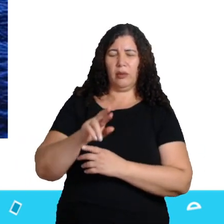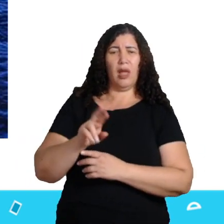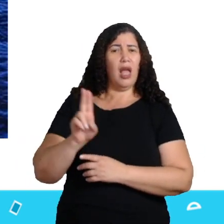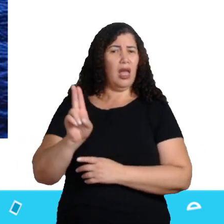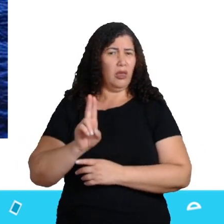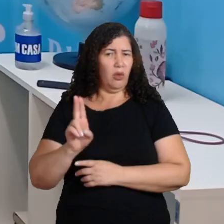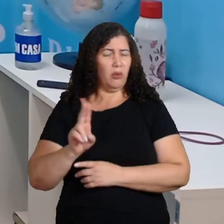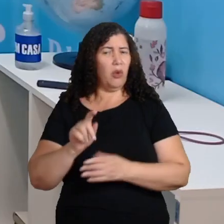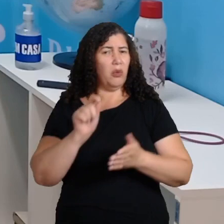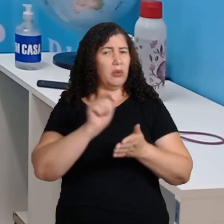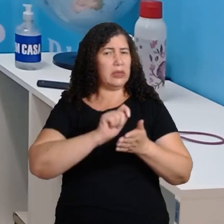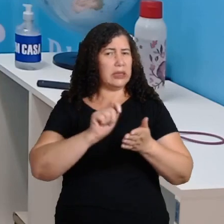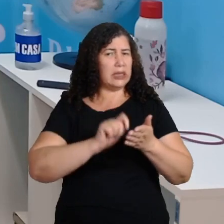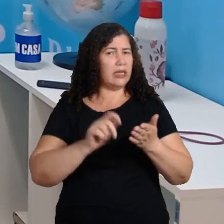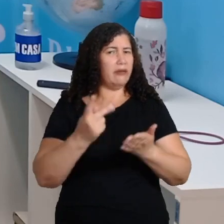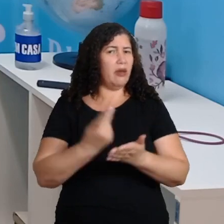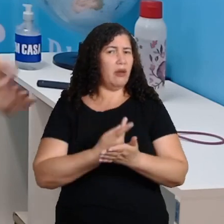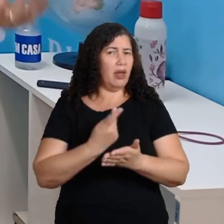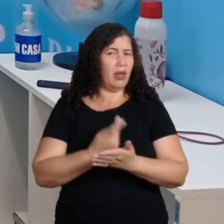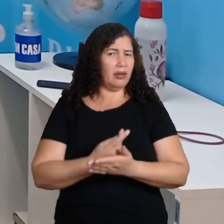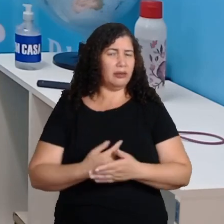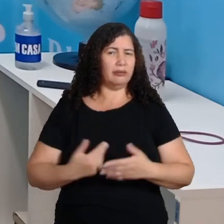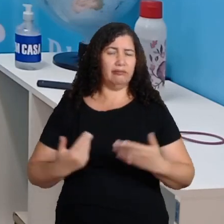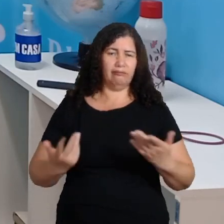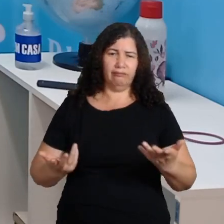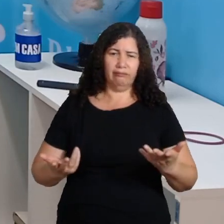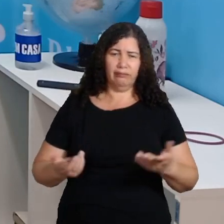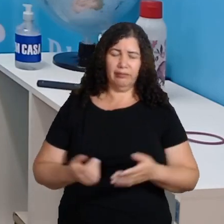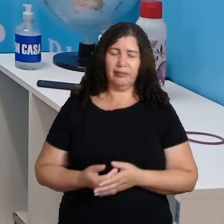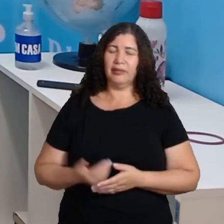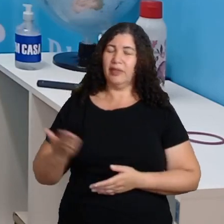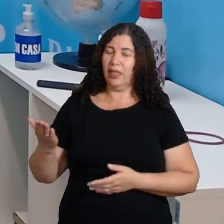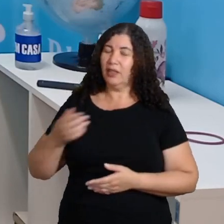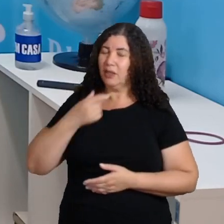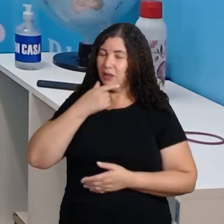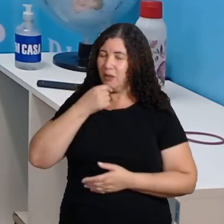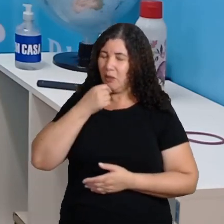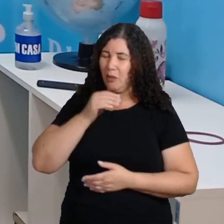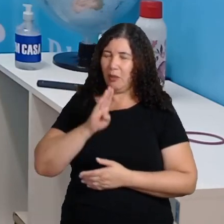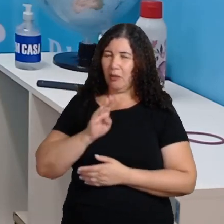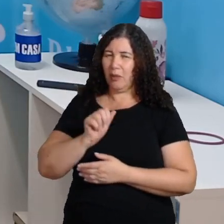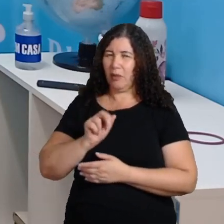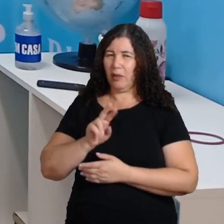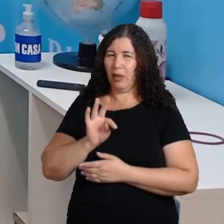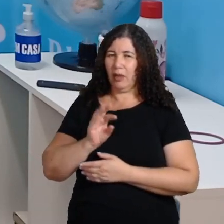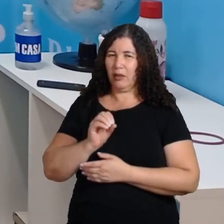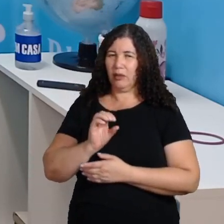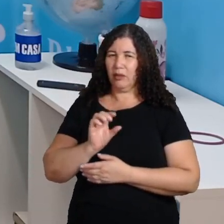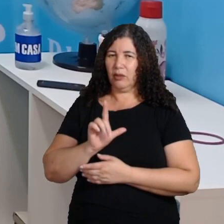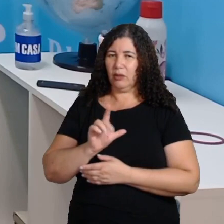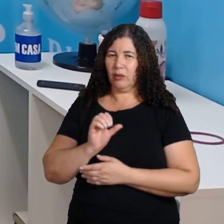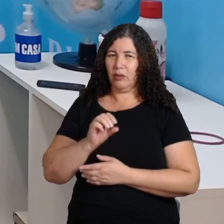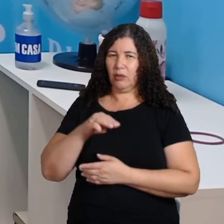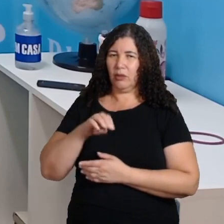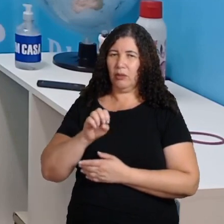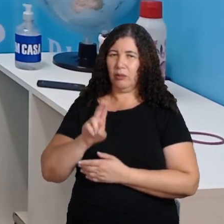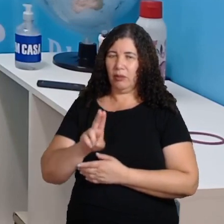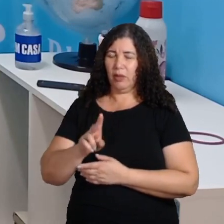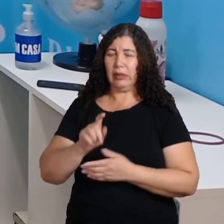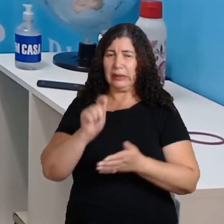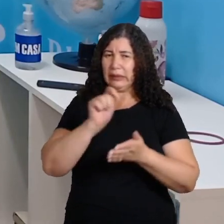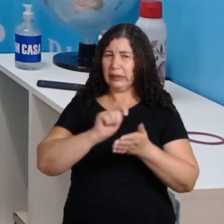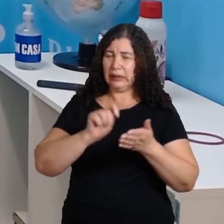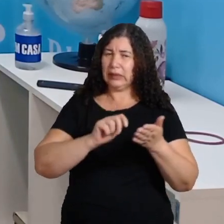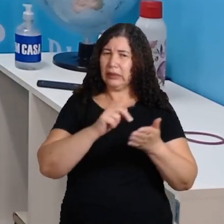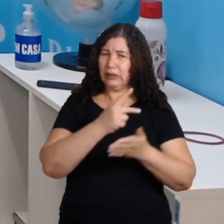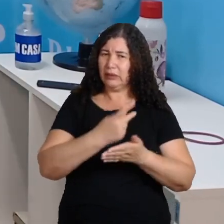concordância? Gente, Bartolomeu Campos Queiroz, quando escreve este poema e